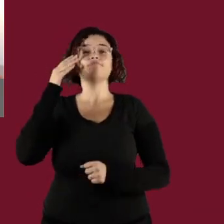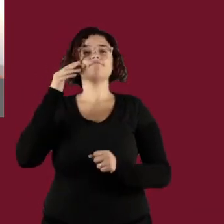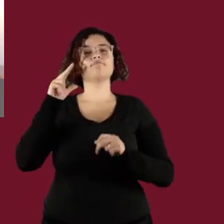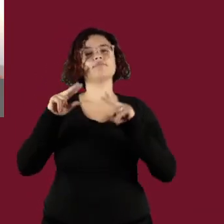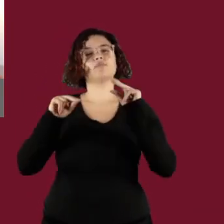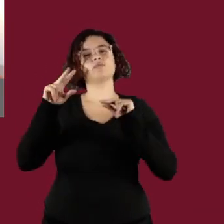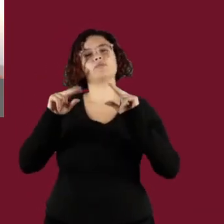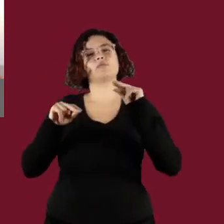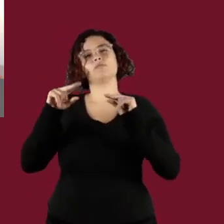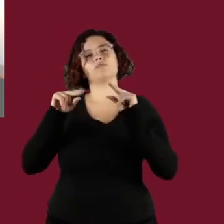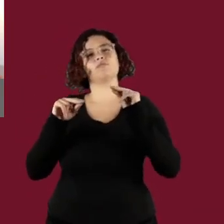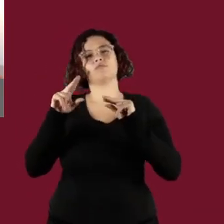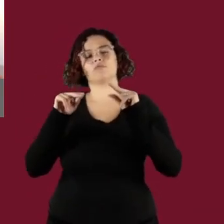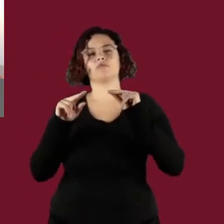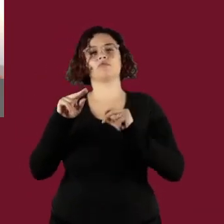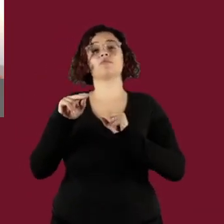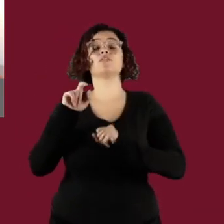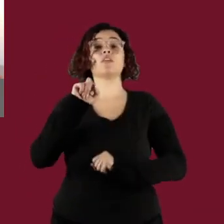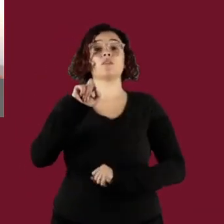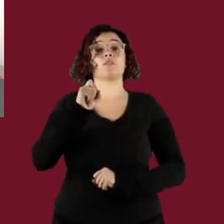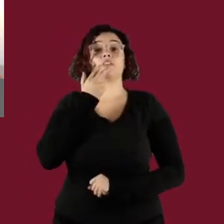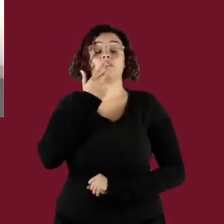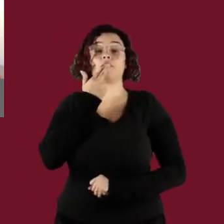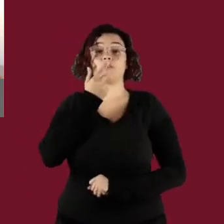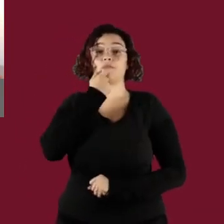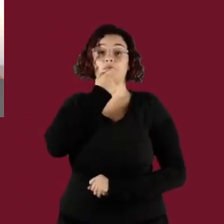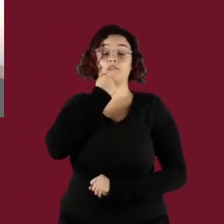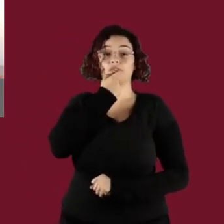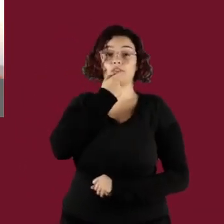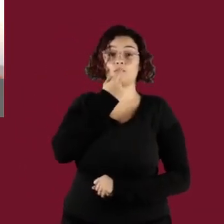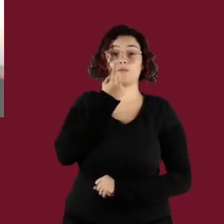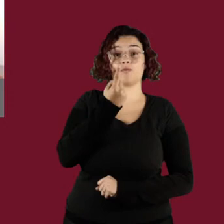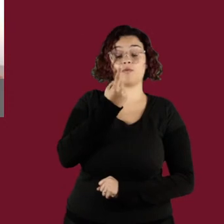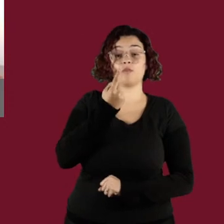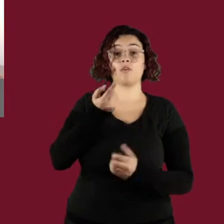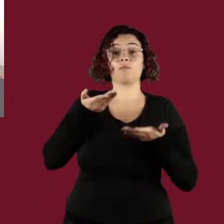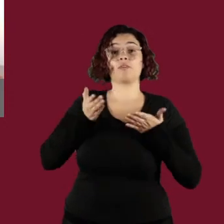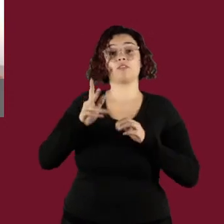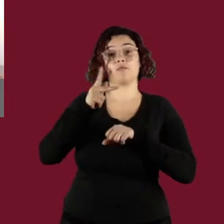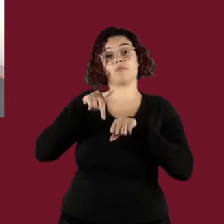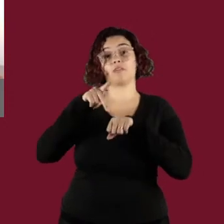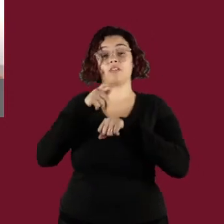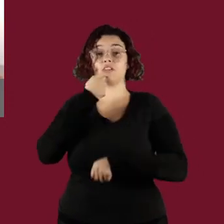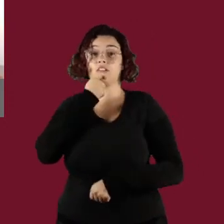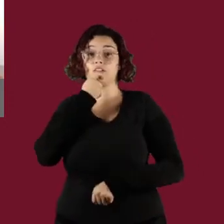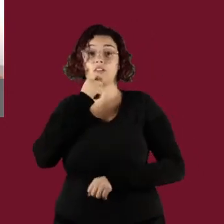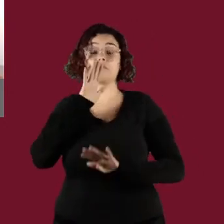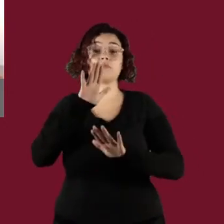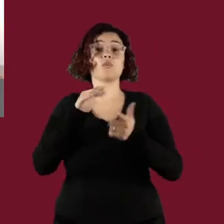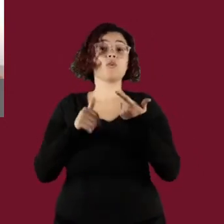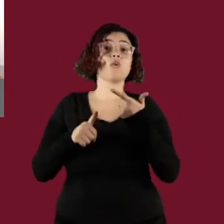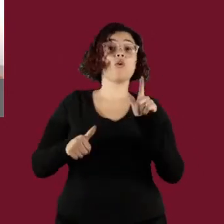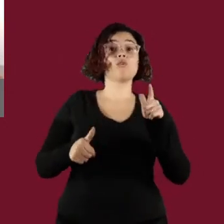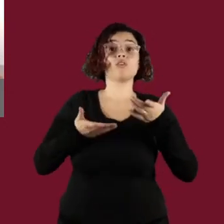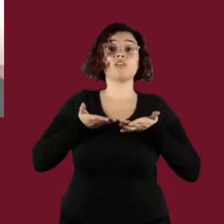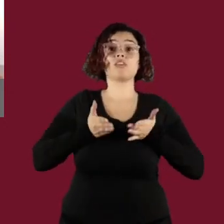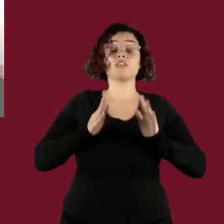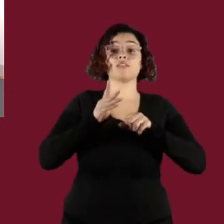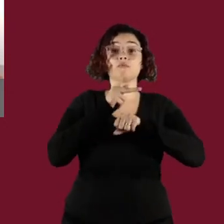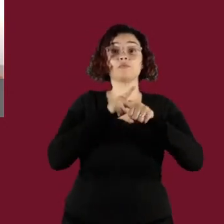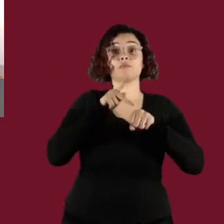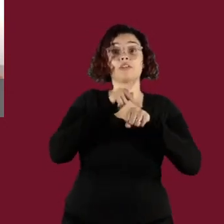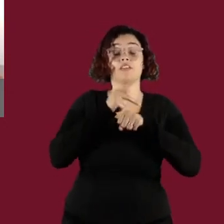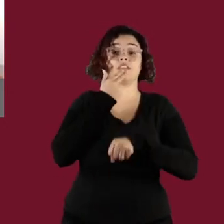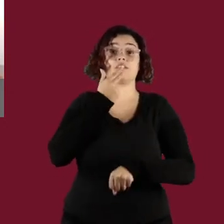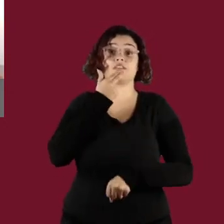duas pessoas conversando em inglês, só que uma havia nascido num país de língua inglesa e a outra num país de língua espanhola, né? Então,